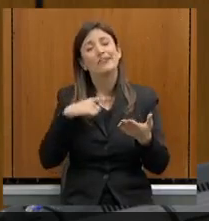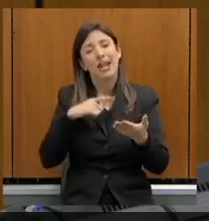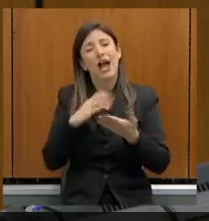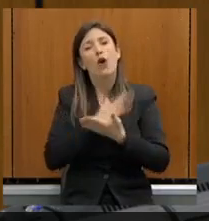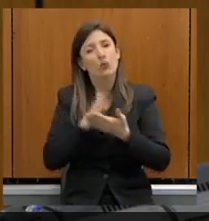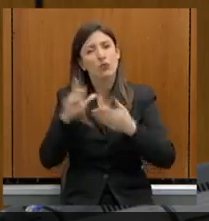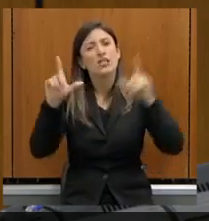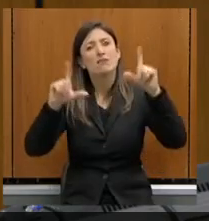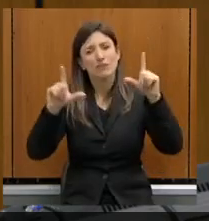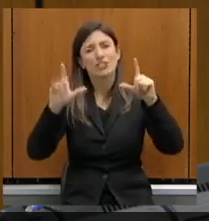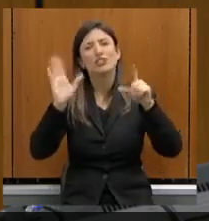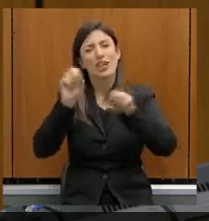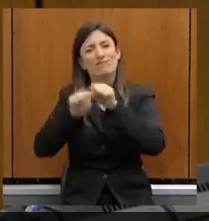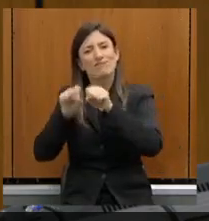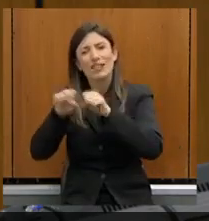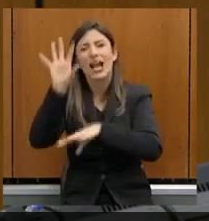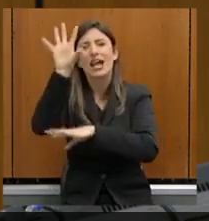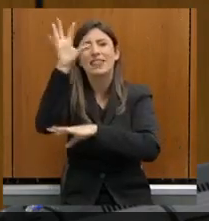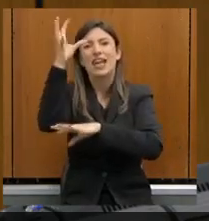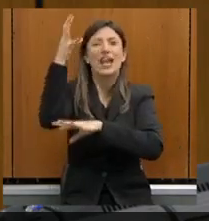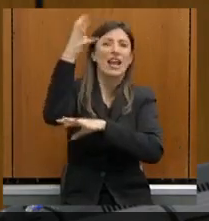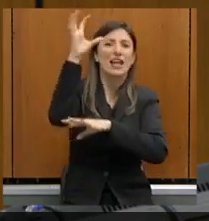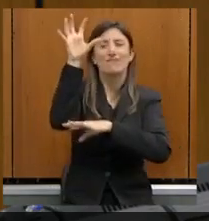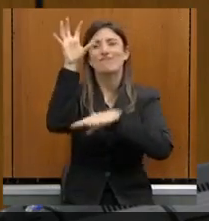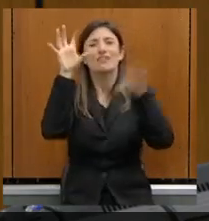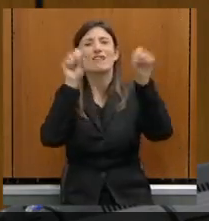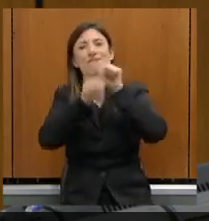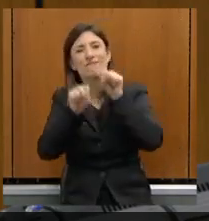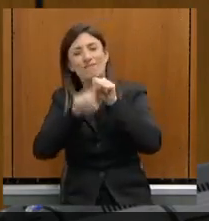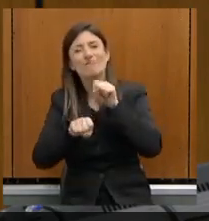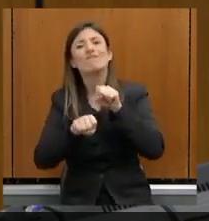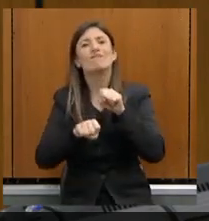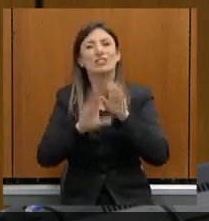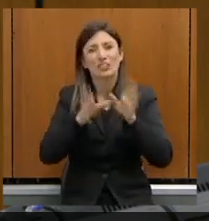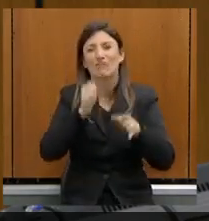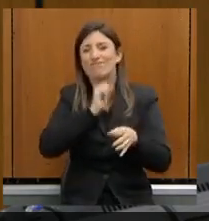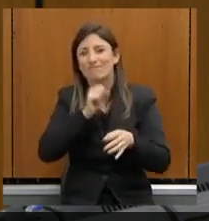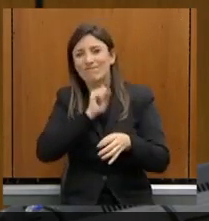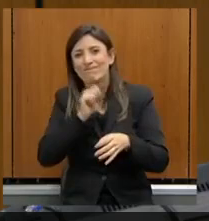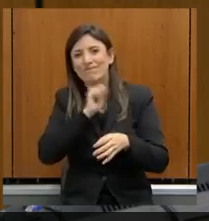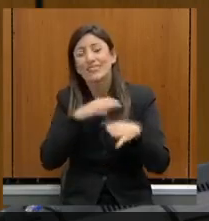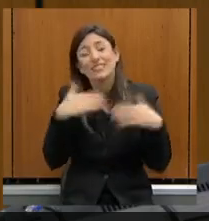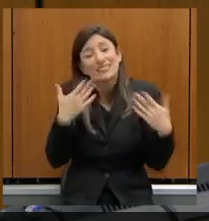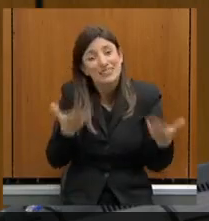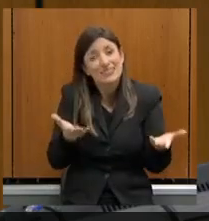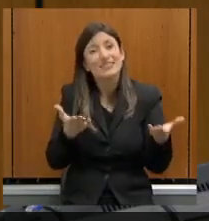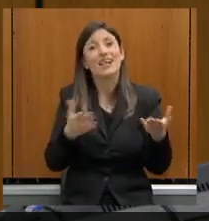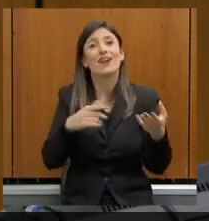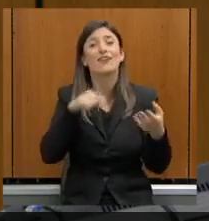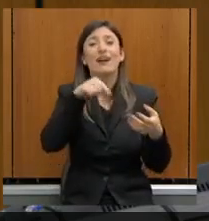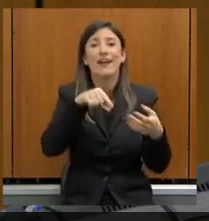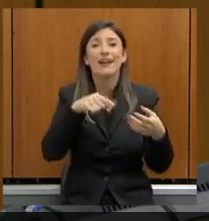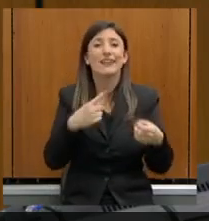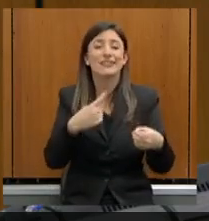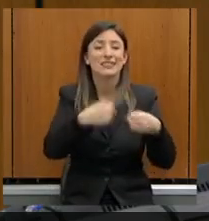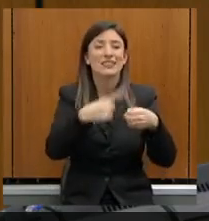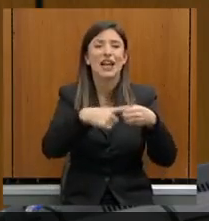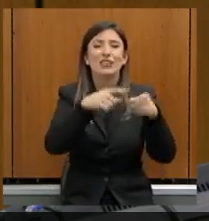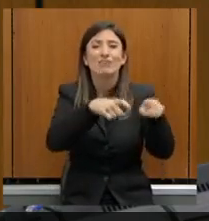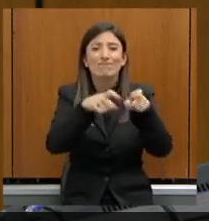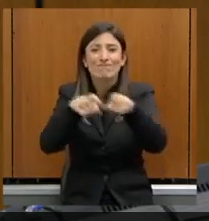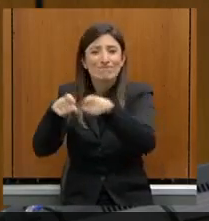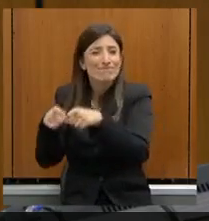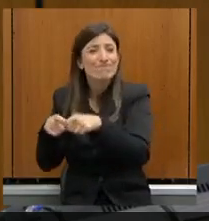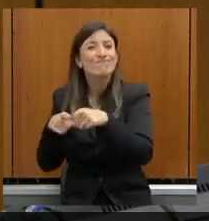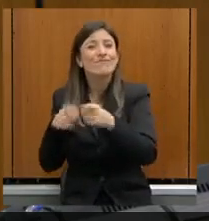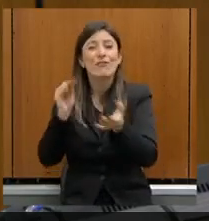não foram trocados e o interior continua sem uma TV de Minas,